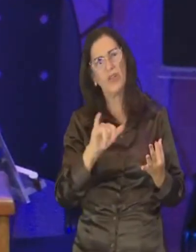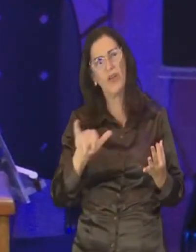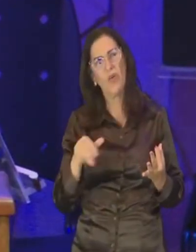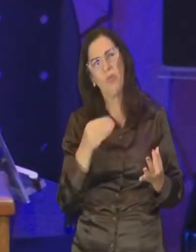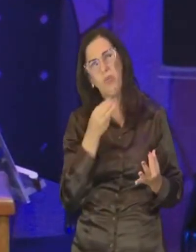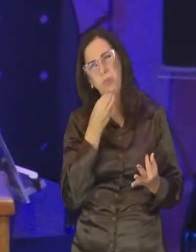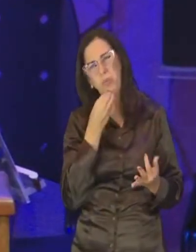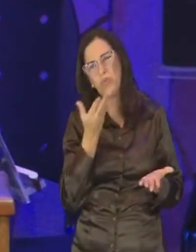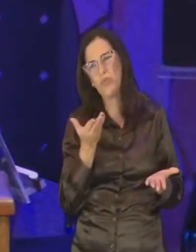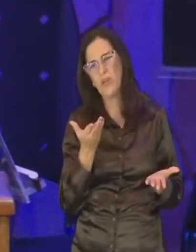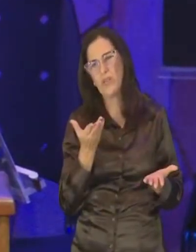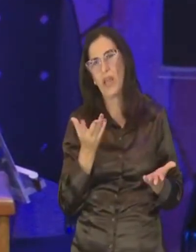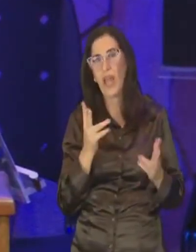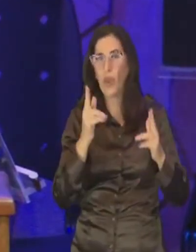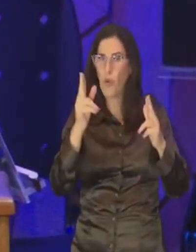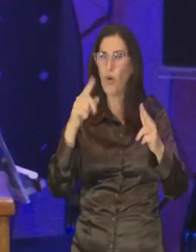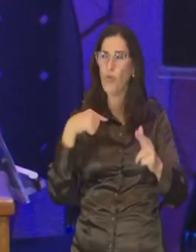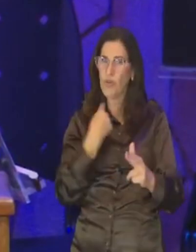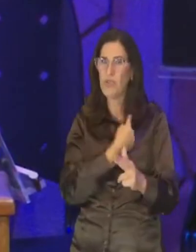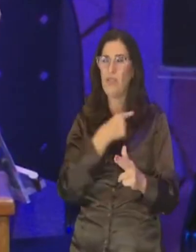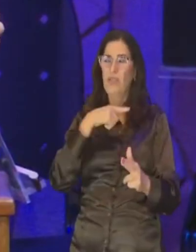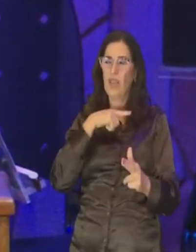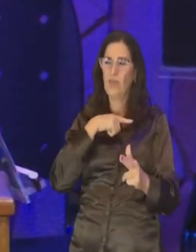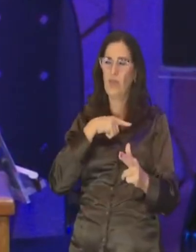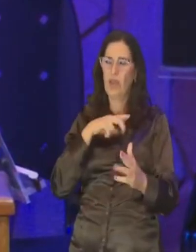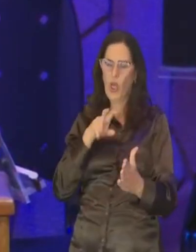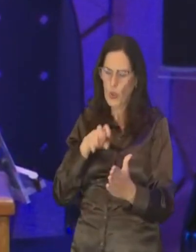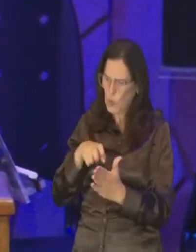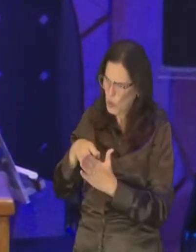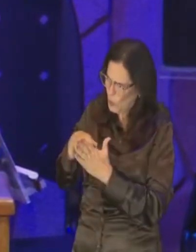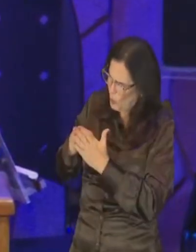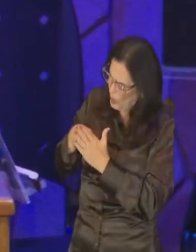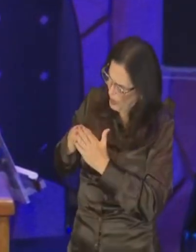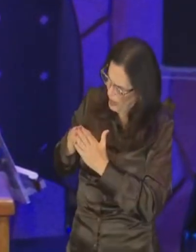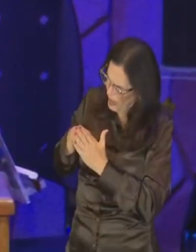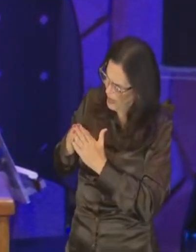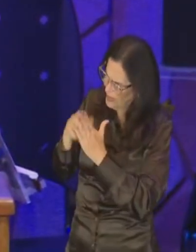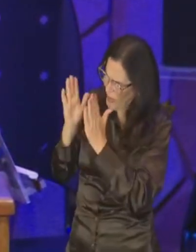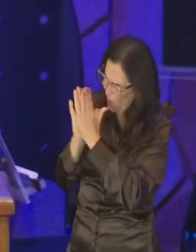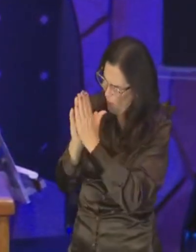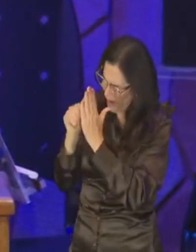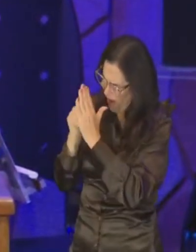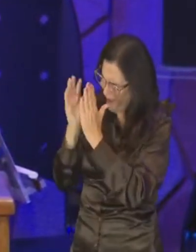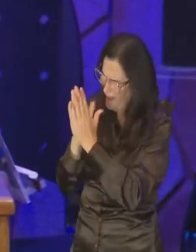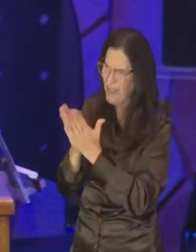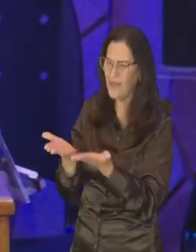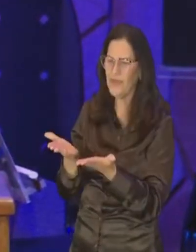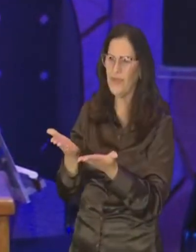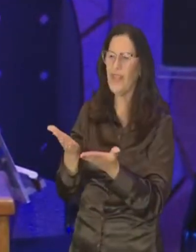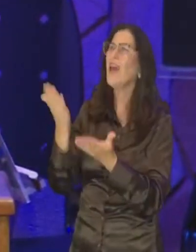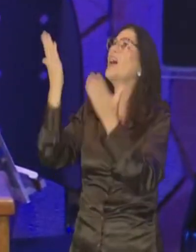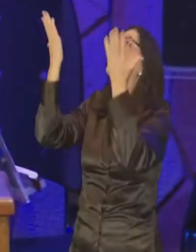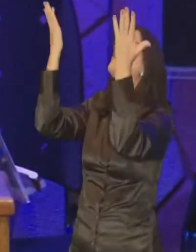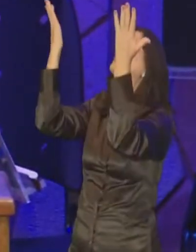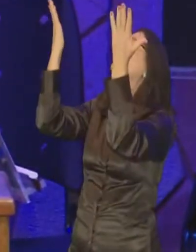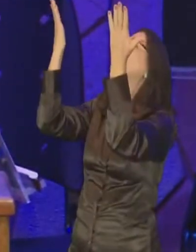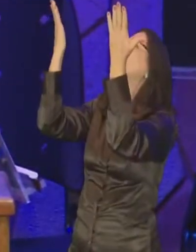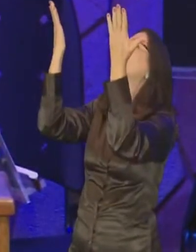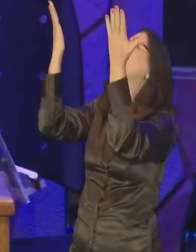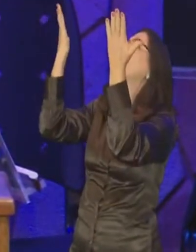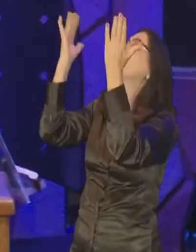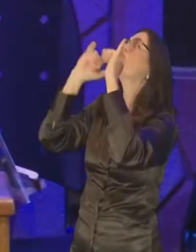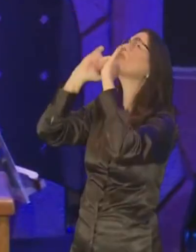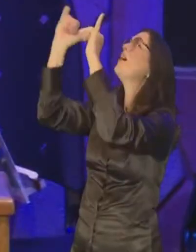oportunidade, como nós temos, de dobrar os nossos joelhos em meio às provações, de levantarmos as mãos aos céus e